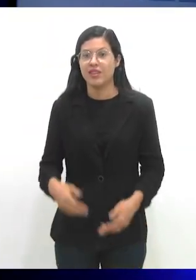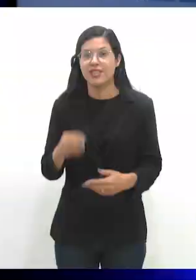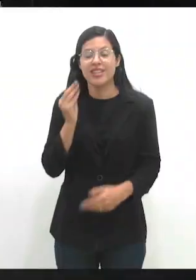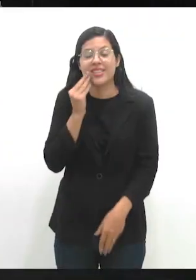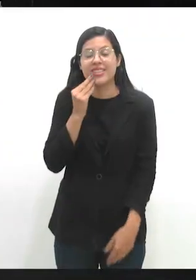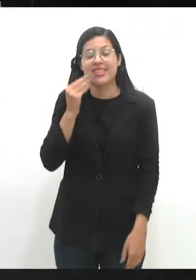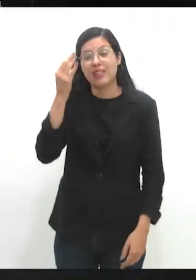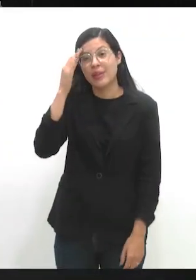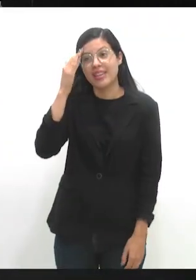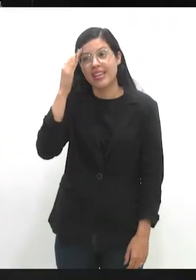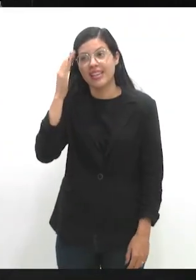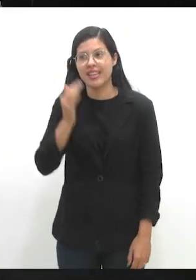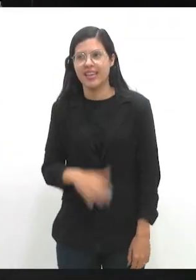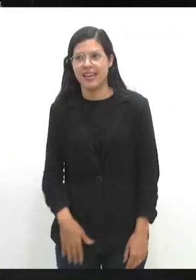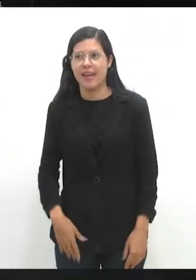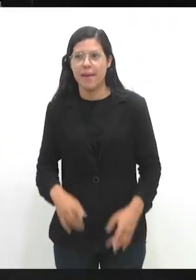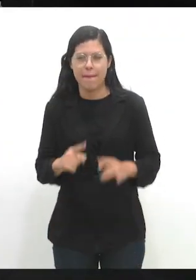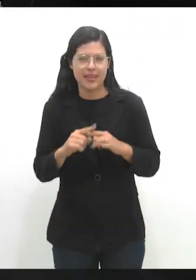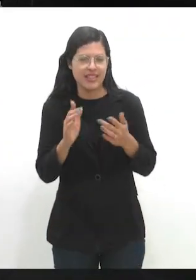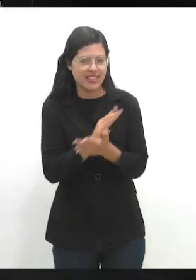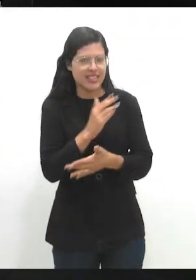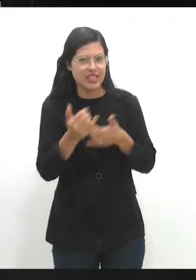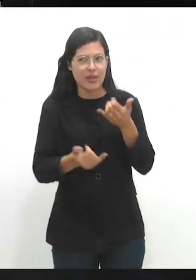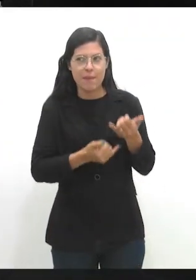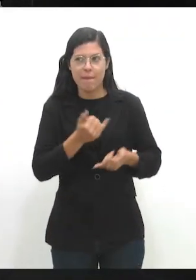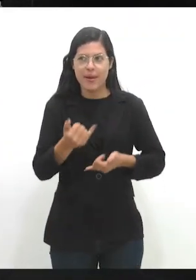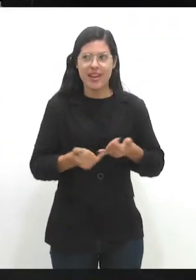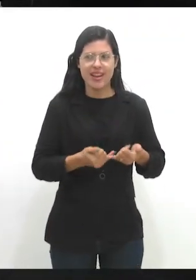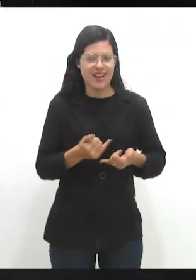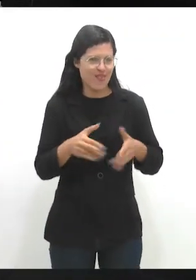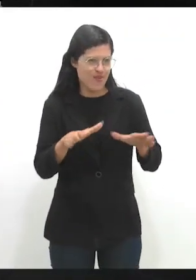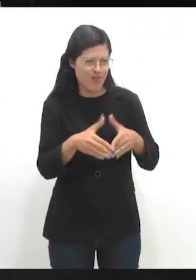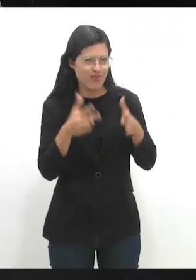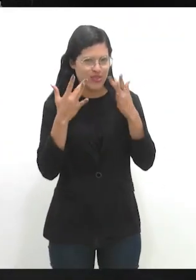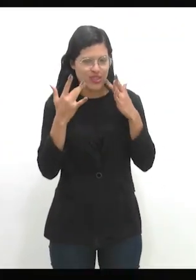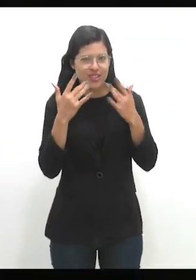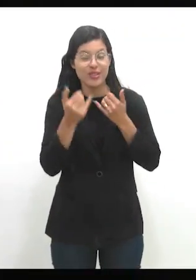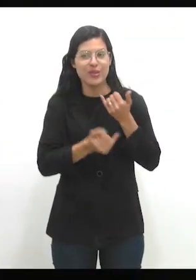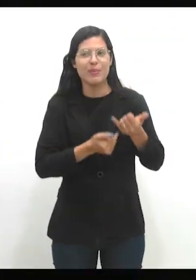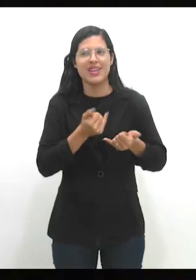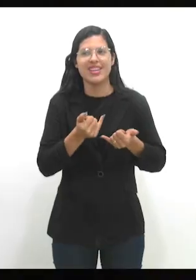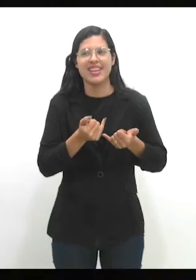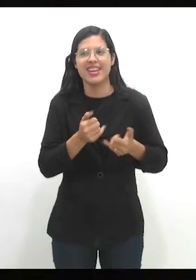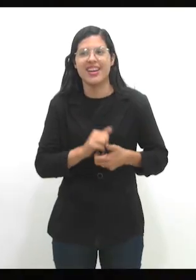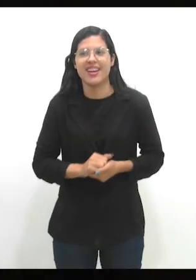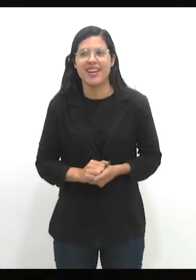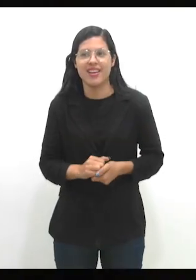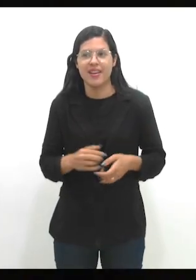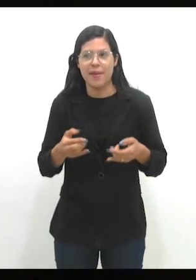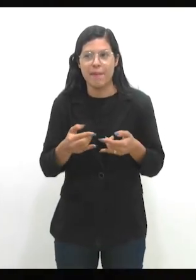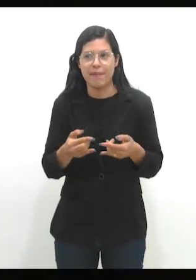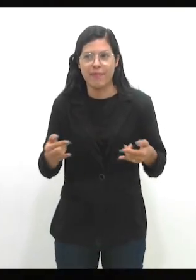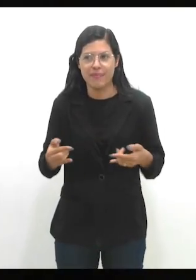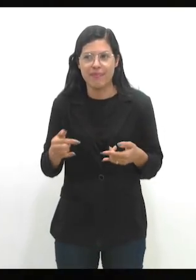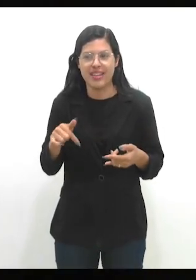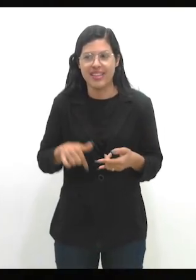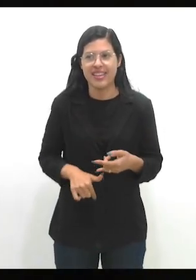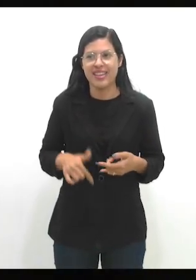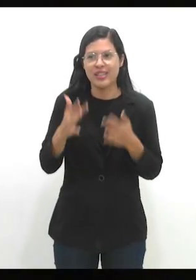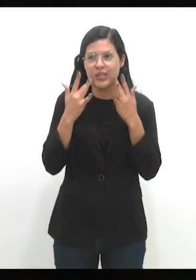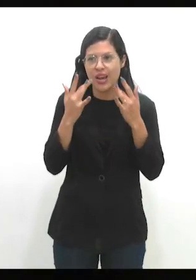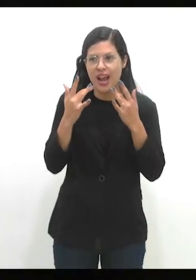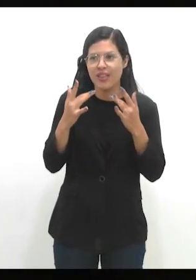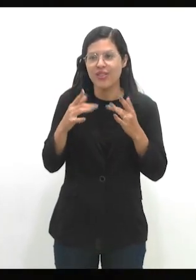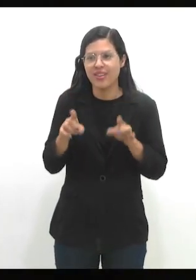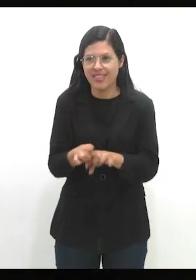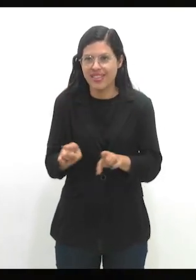é aquele velho ditado que a gente costuma brincar, né, Flávia? A gente aqui da tribo do teatro, a gente brinca muito que bilheteria de teatro, barriga de mulher, a gente nunca sabe o que vem